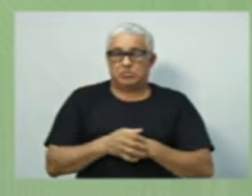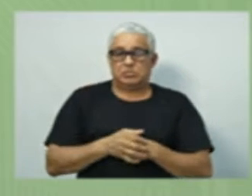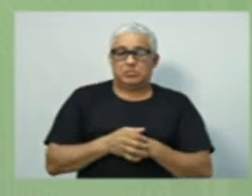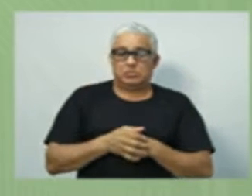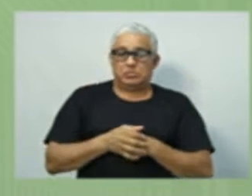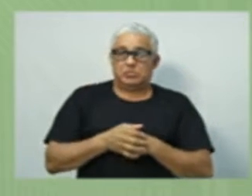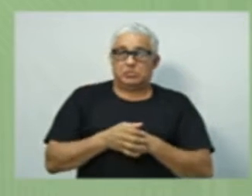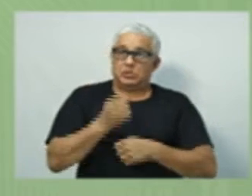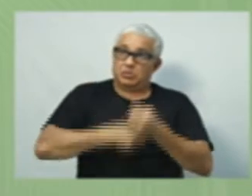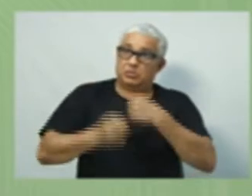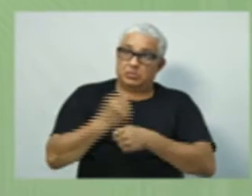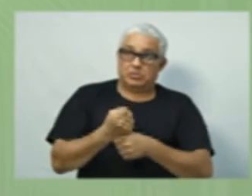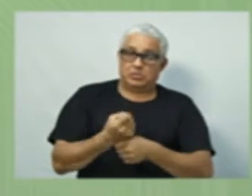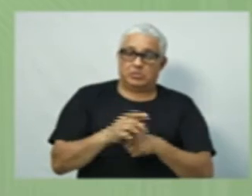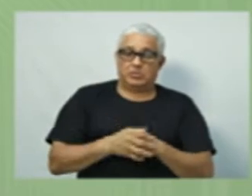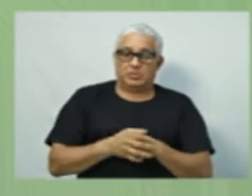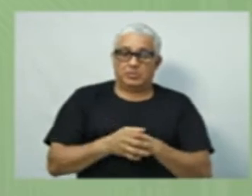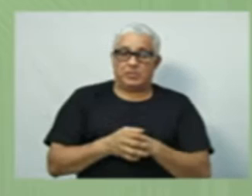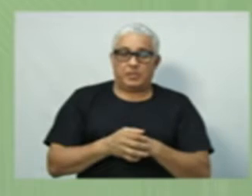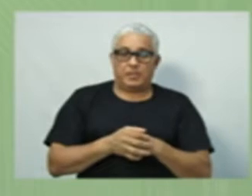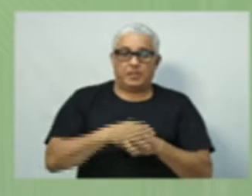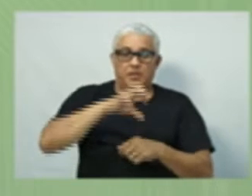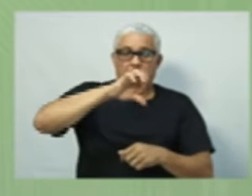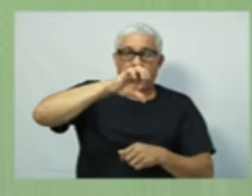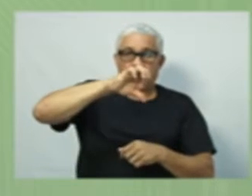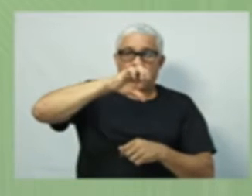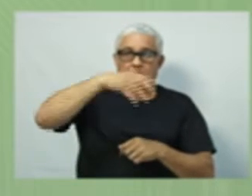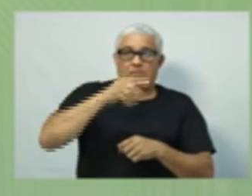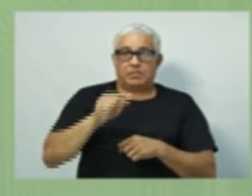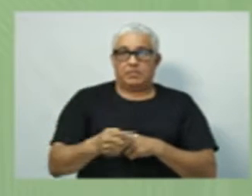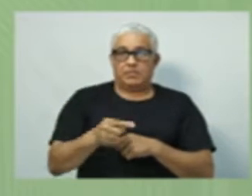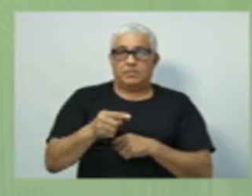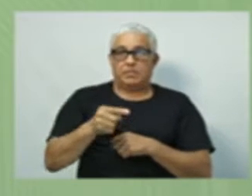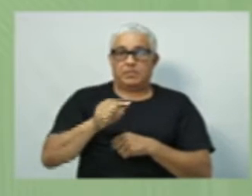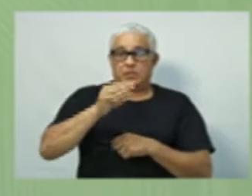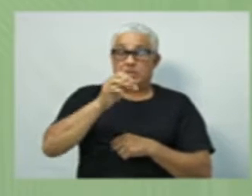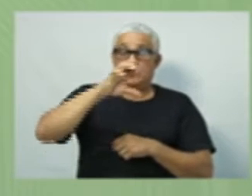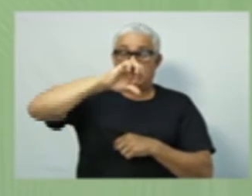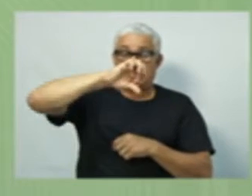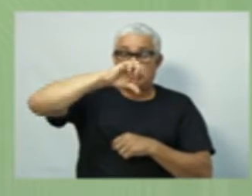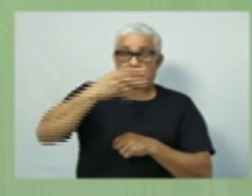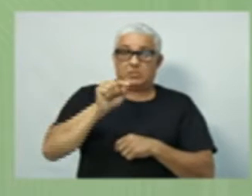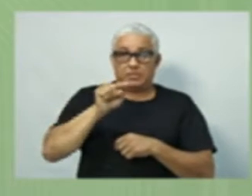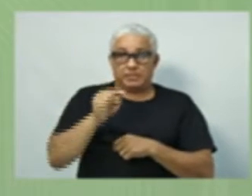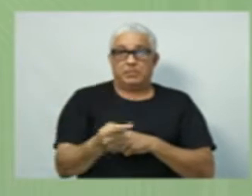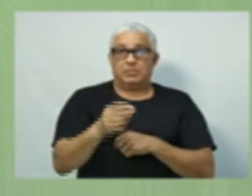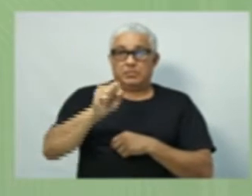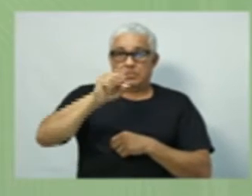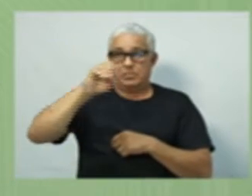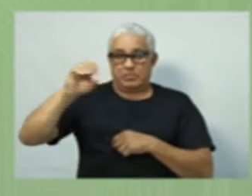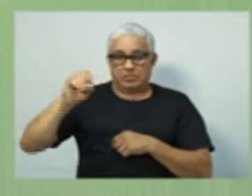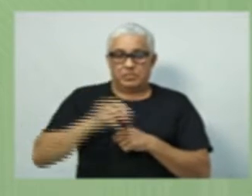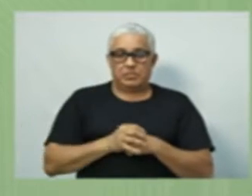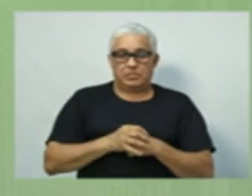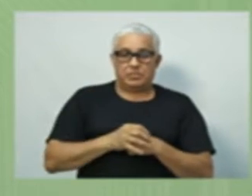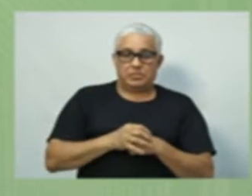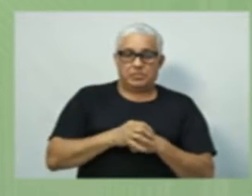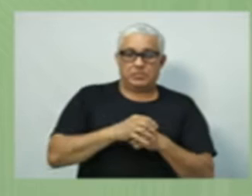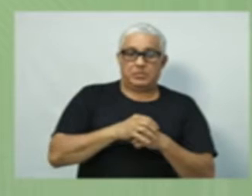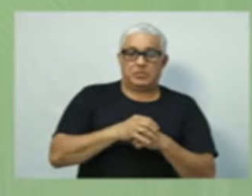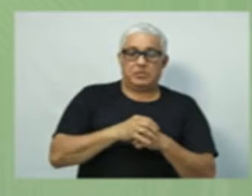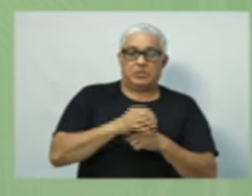anterior ativo do ano atual 94.800 ativo do ano anterior que é 2011 86